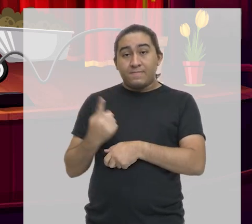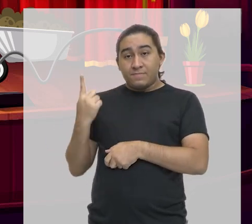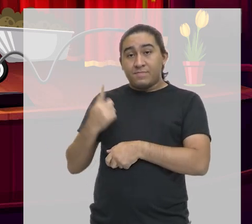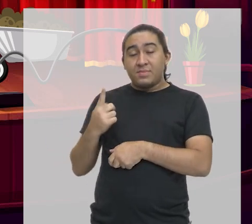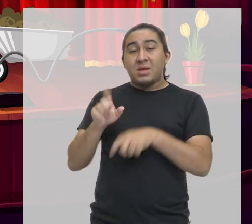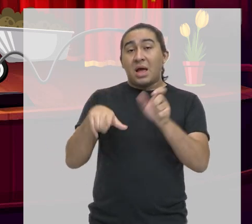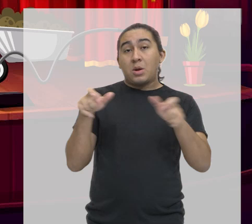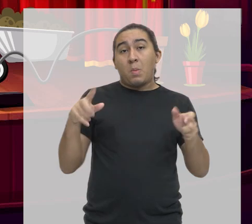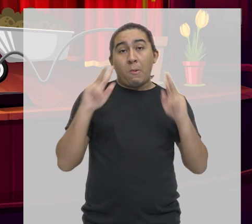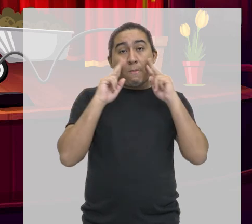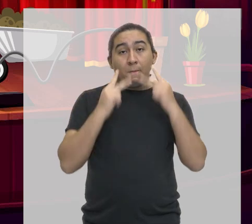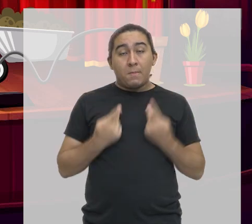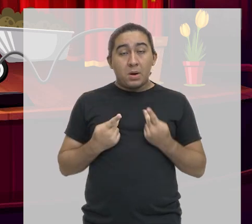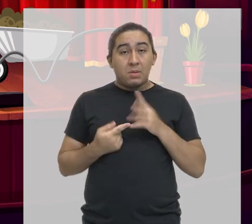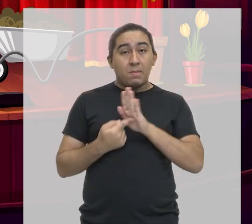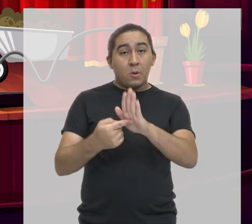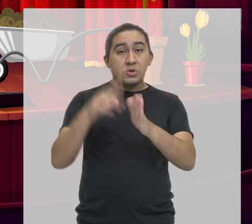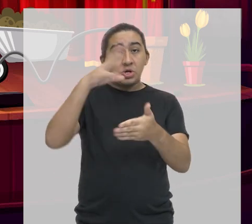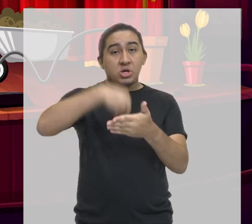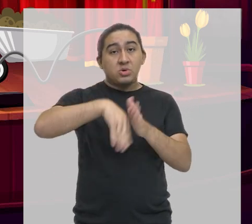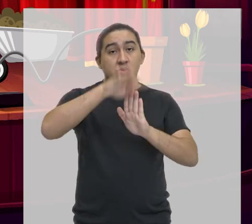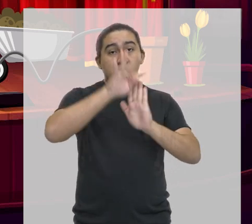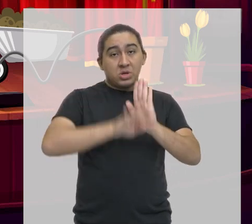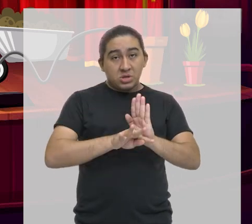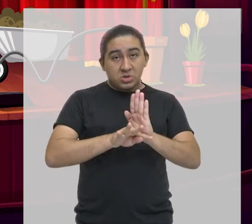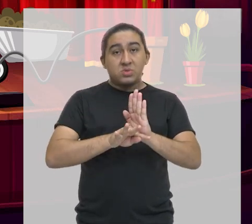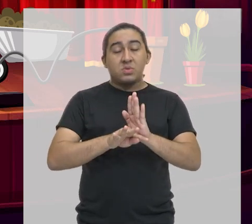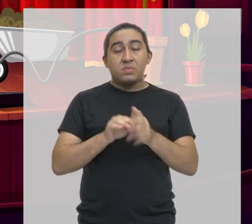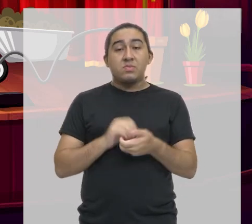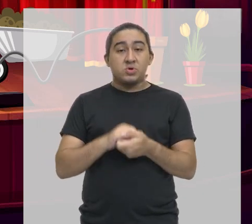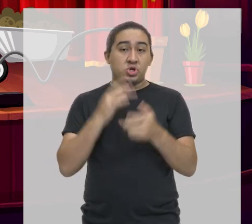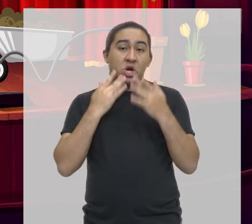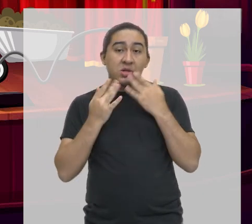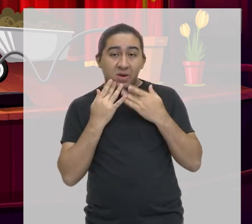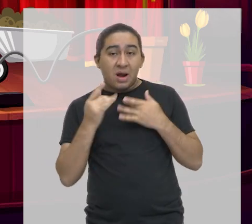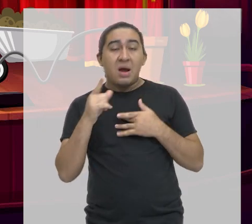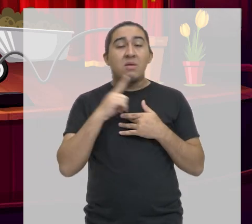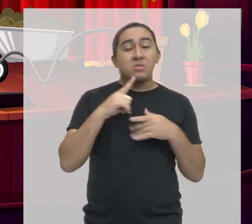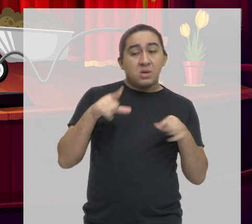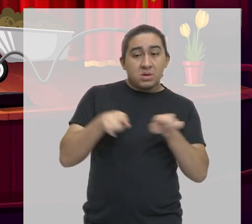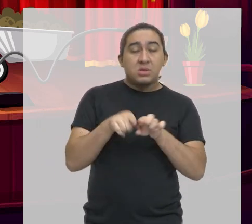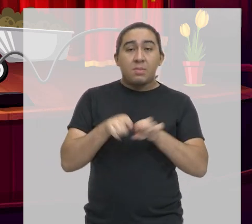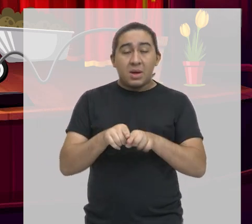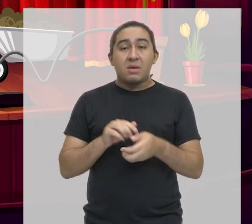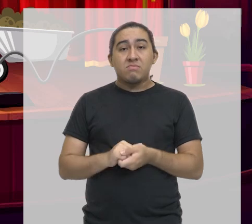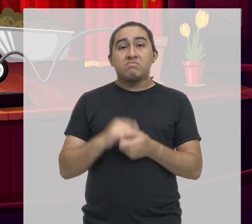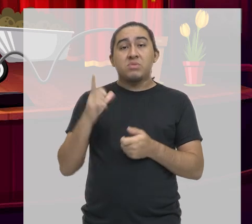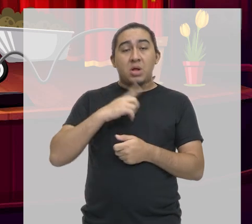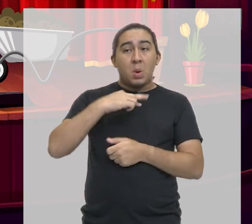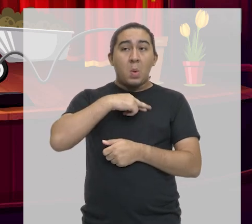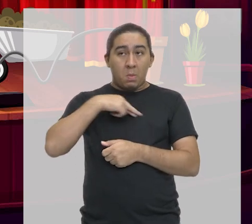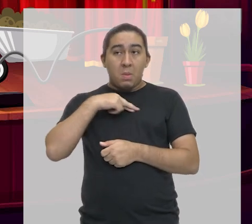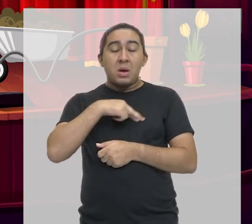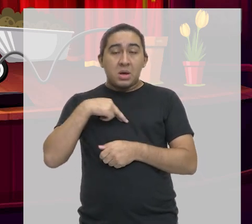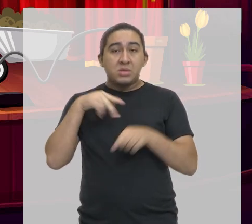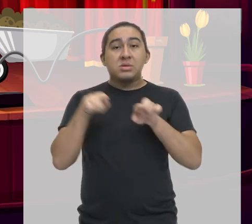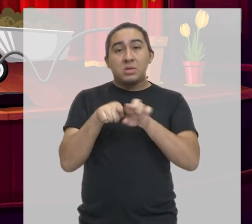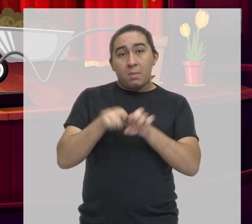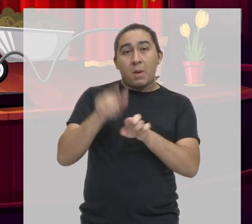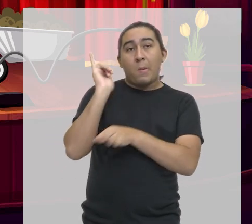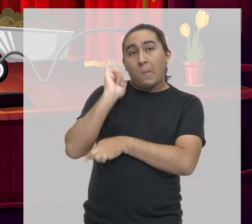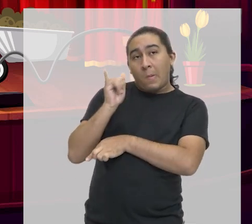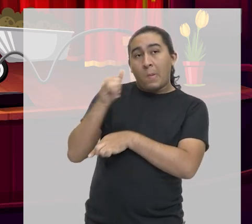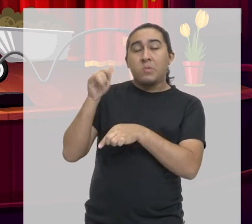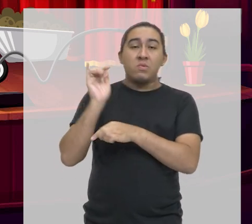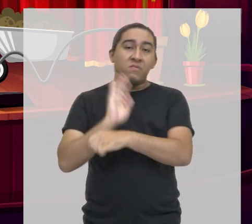figuras humanas apresentadas em uma obra de ficção, peça teatral, romance, conto, filmes